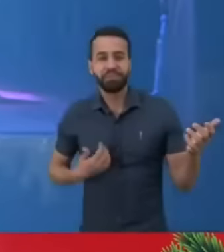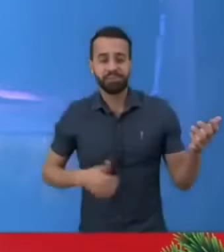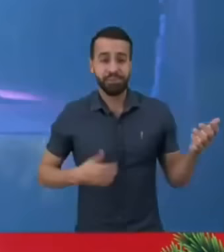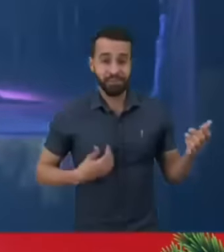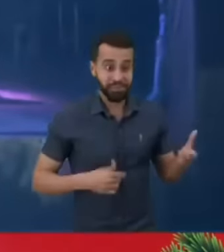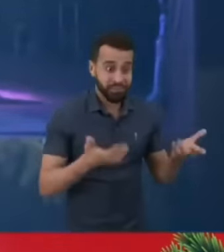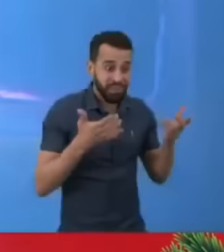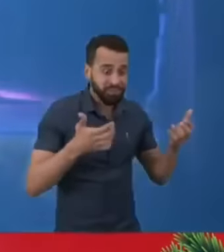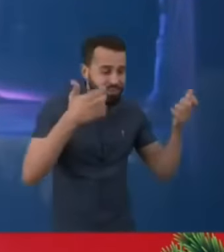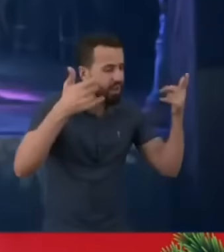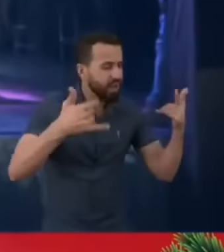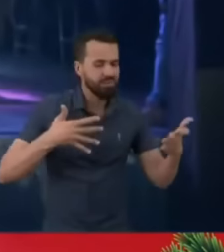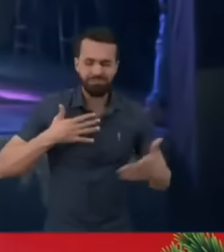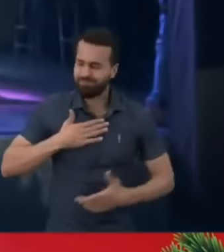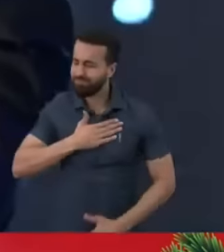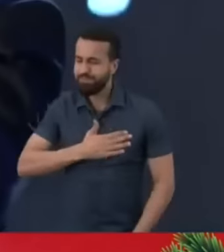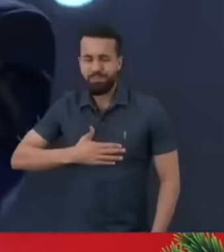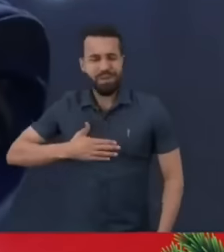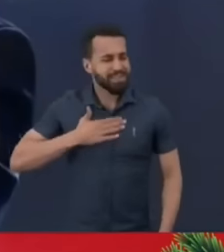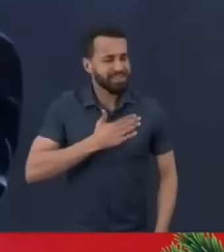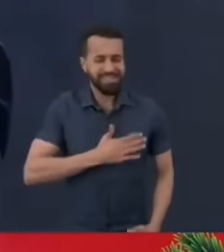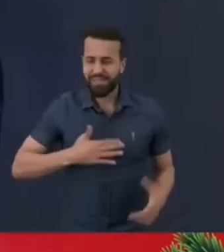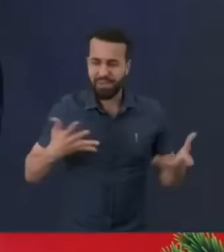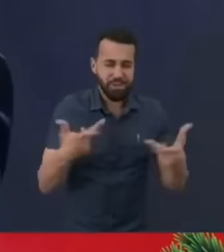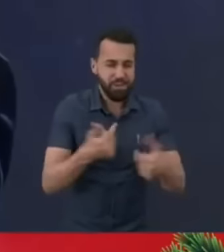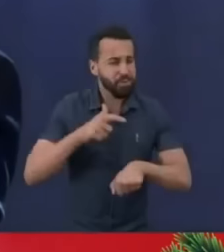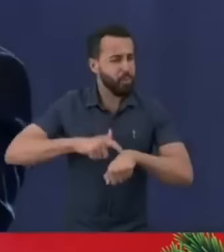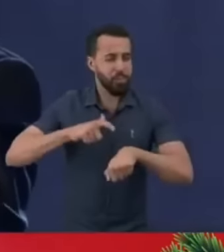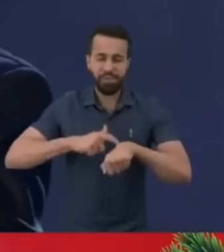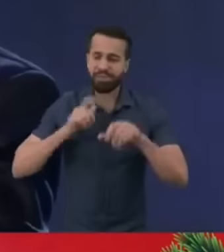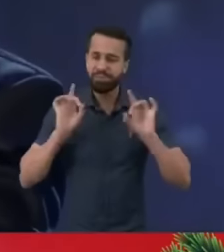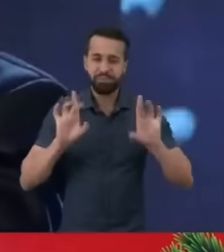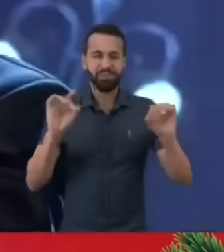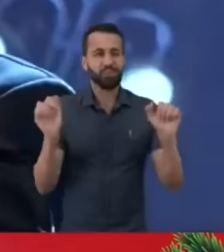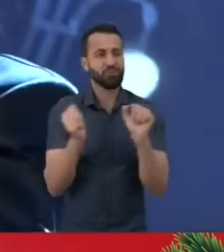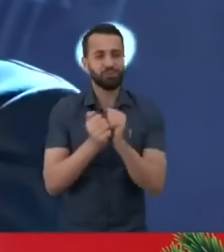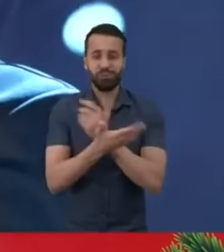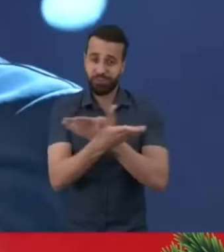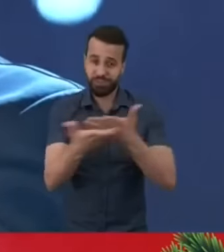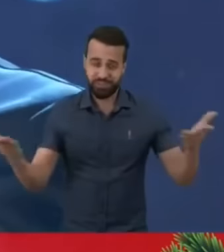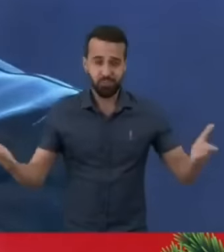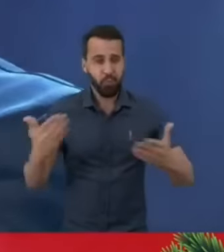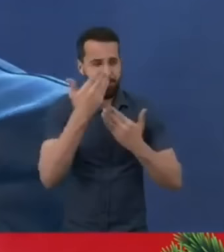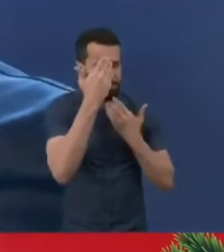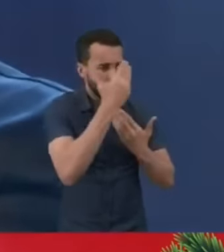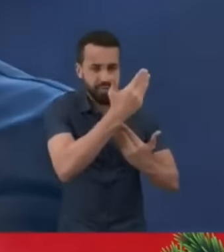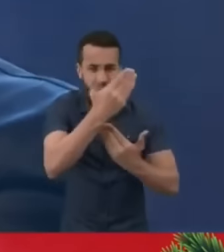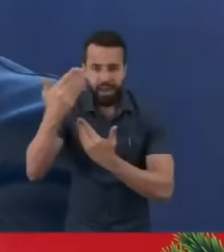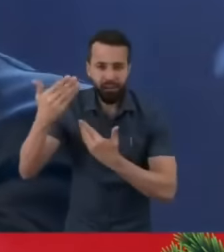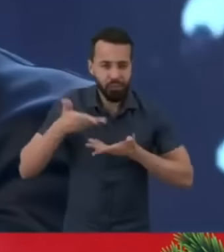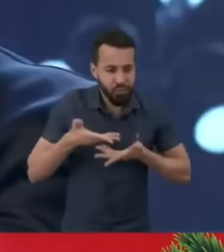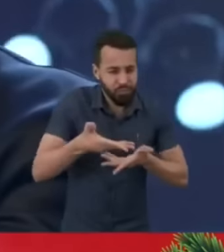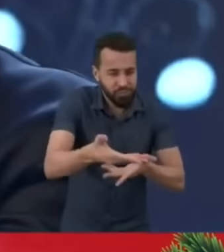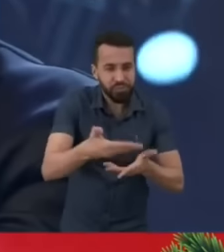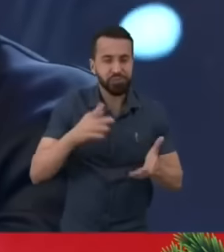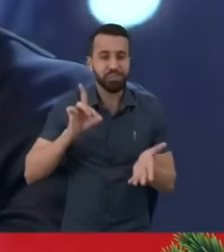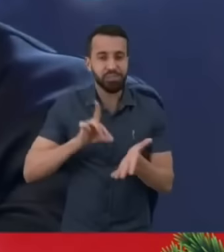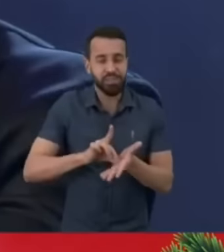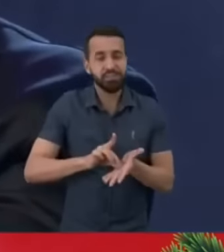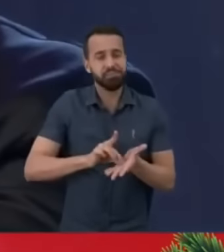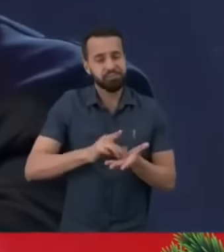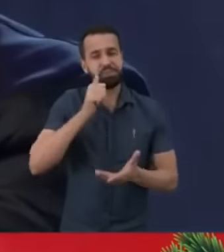quero dizer que foi um prazer enorme poder passar esse momento tão especial com vocês. Obrigado pelo convite de coração. Primeira dama,